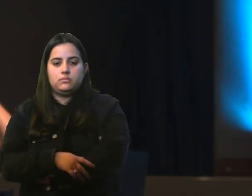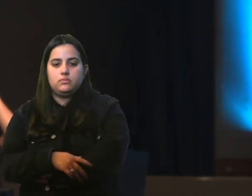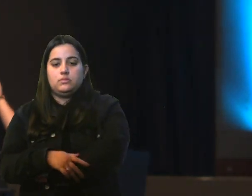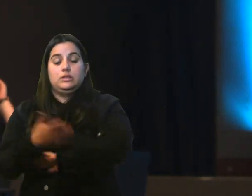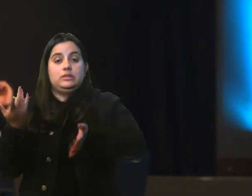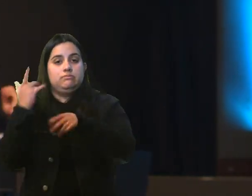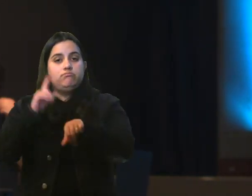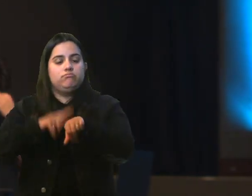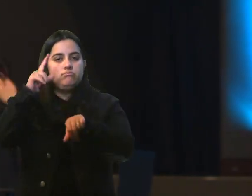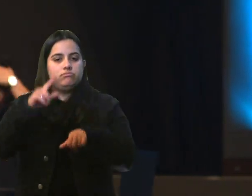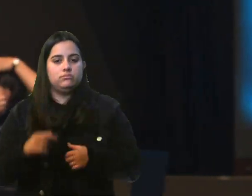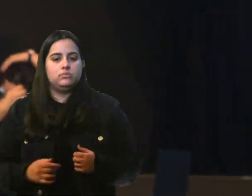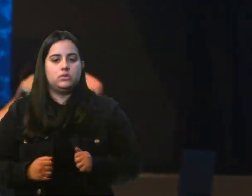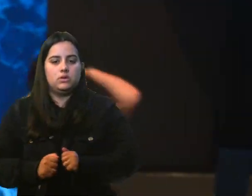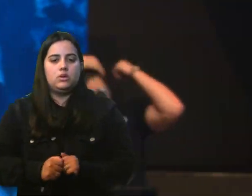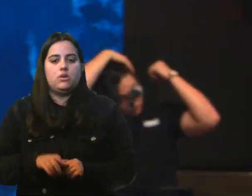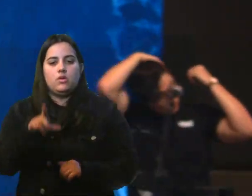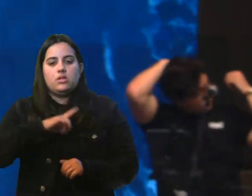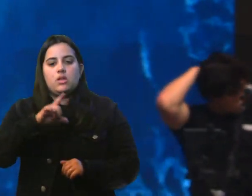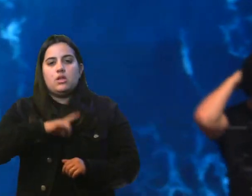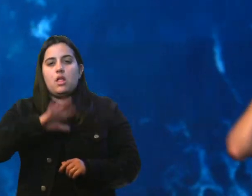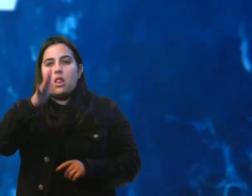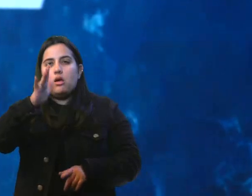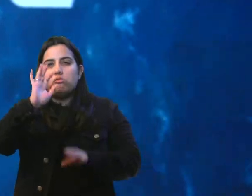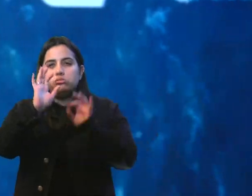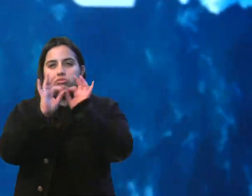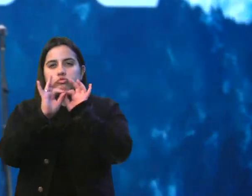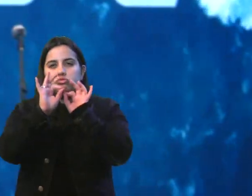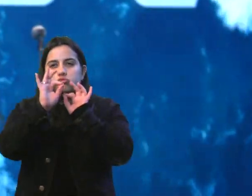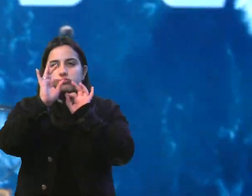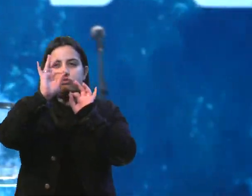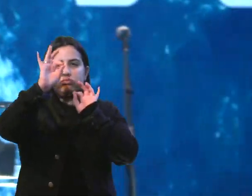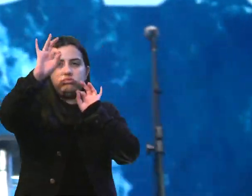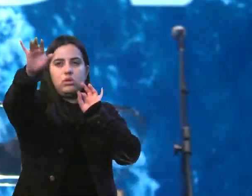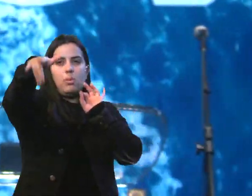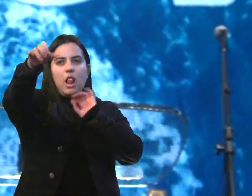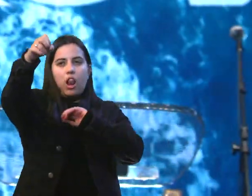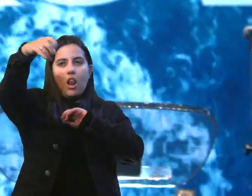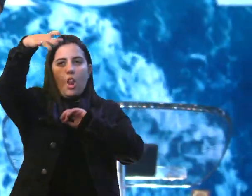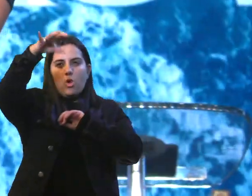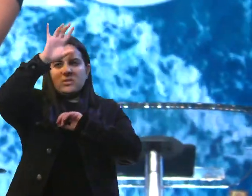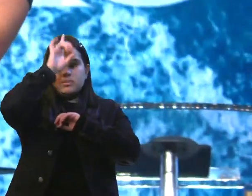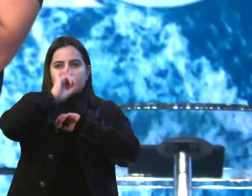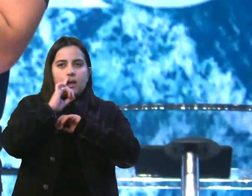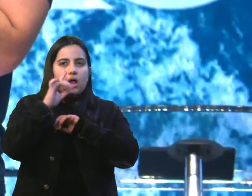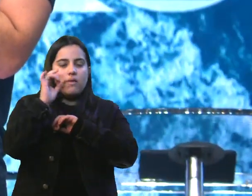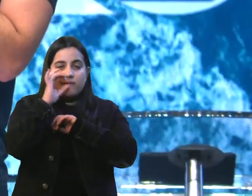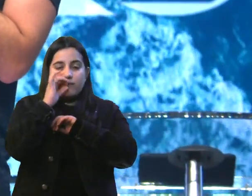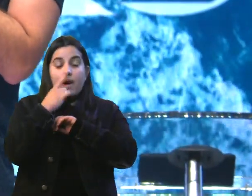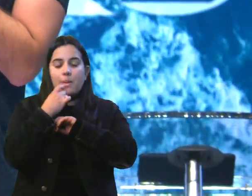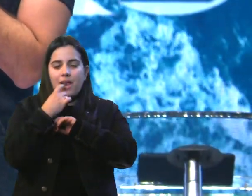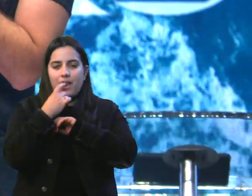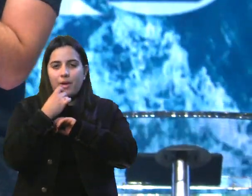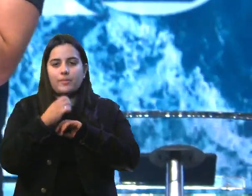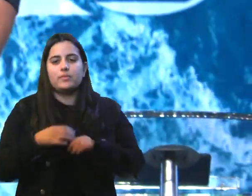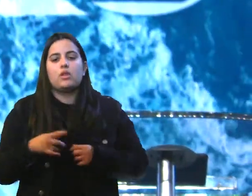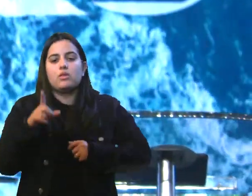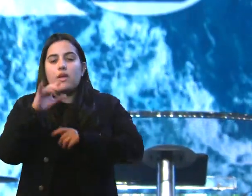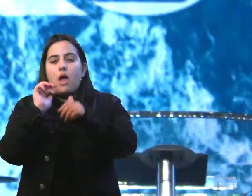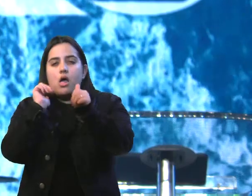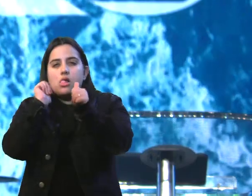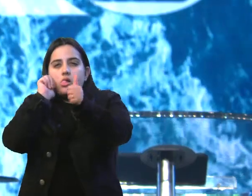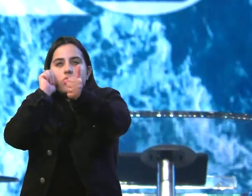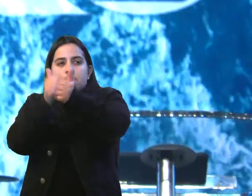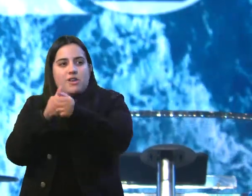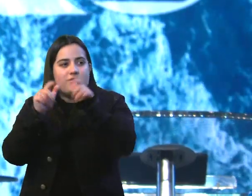De repente, você começa a ver lá de longe uma luz amarela e vermelha. Você vai chegando